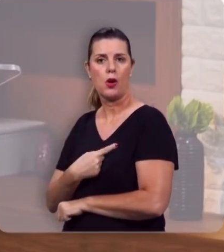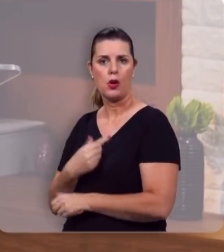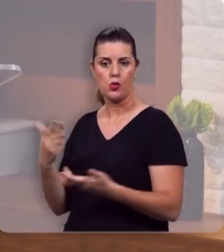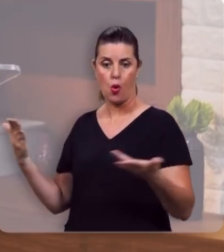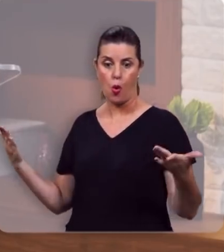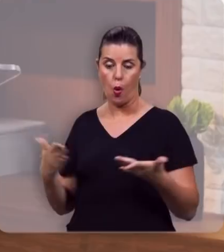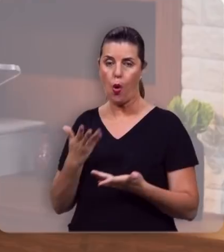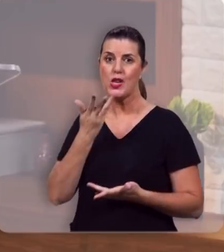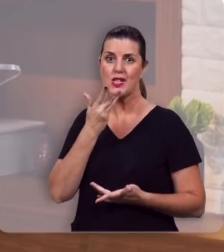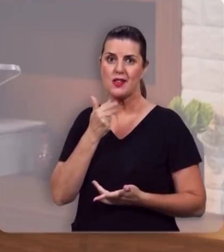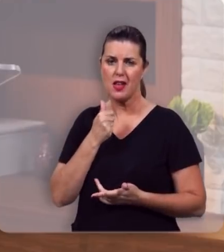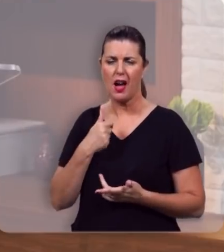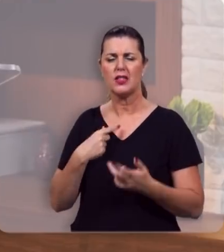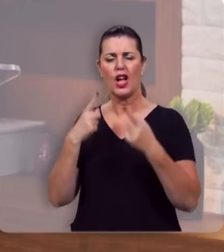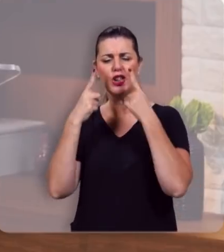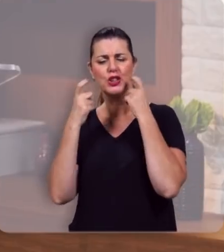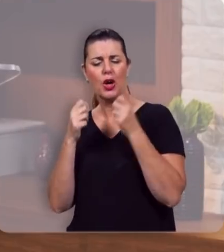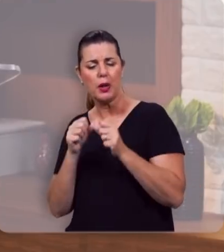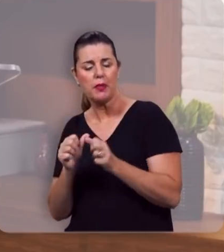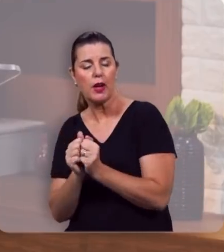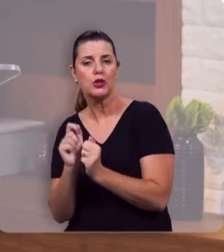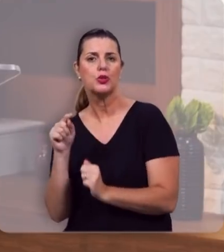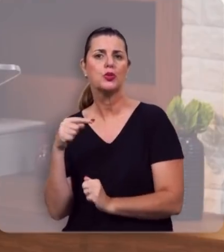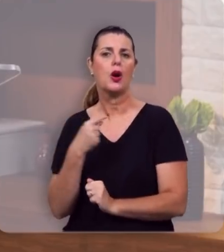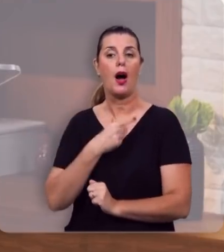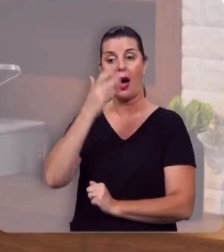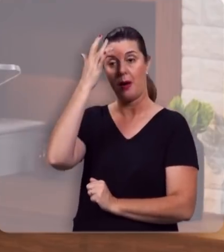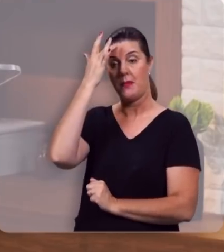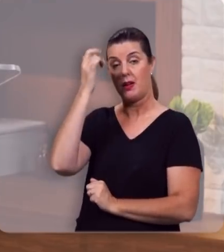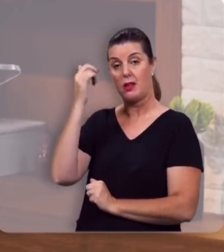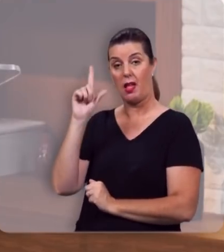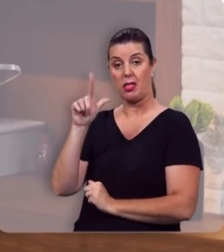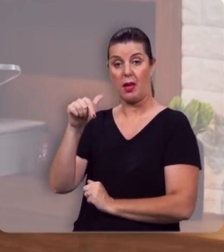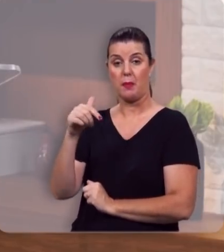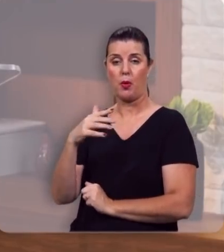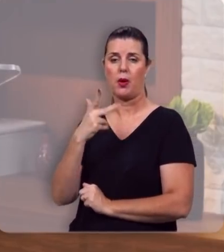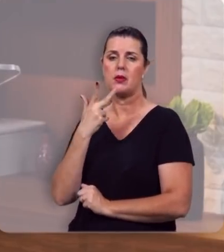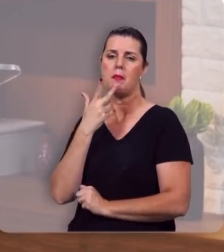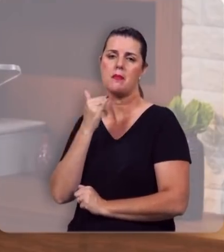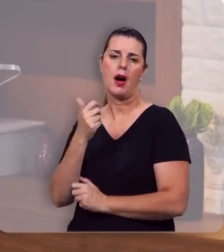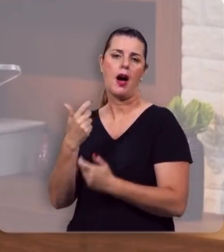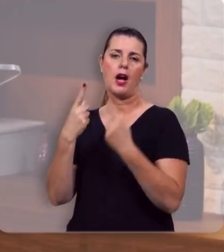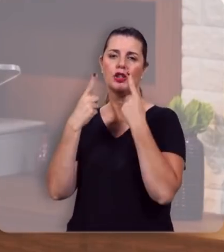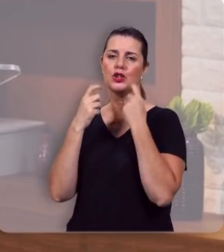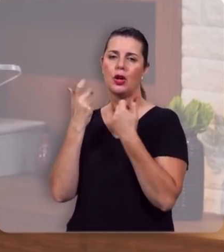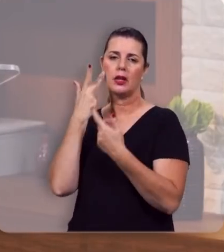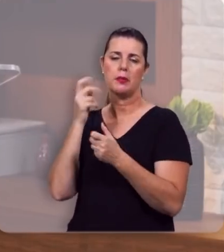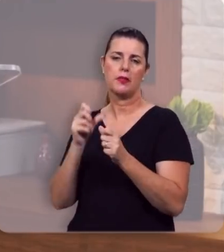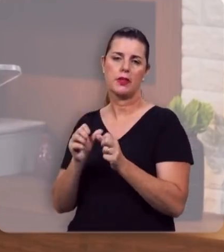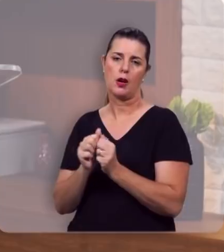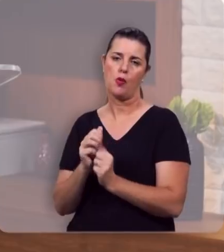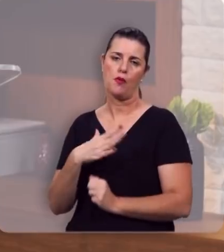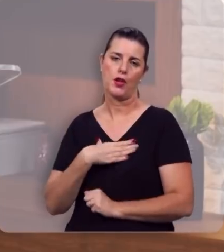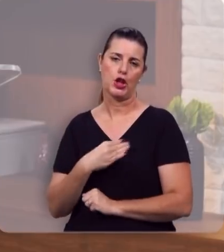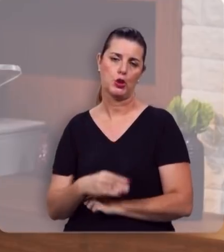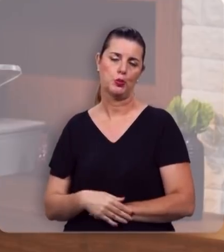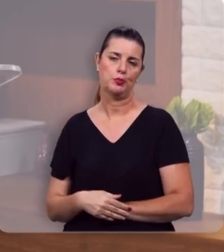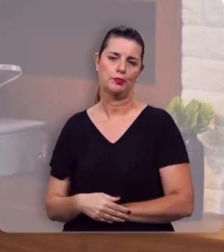quando os filhos são pequenos, eles choram para ficar conosco. Amanhã, mais tarde, os pais vão chorar para ficar com os filhos.